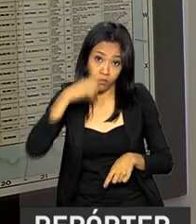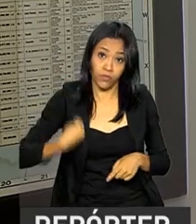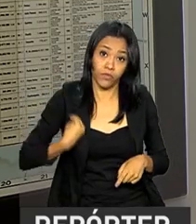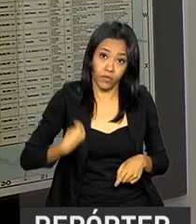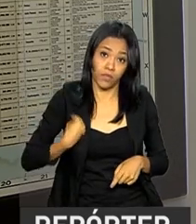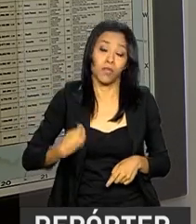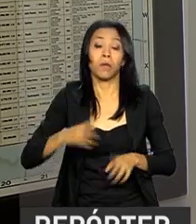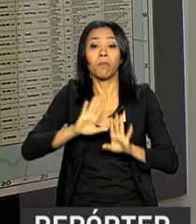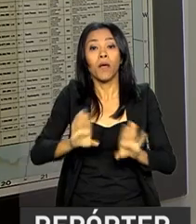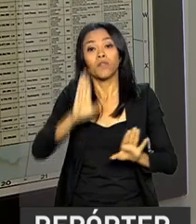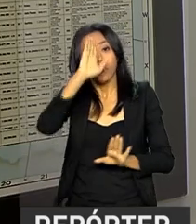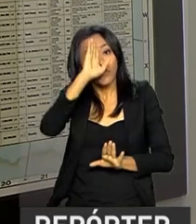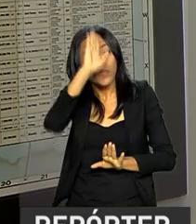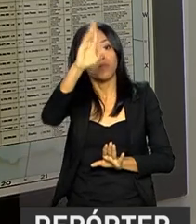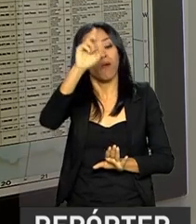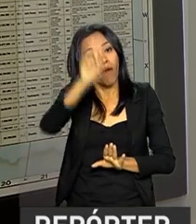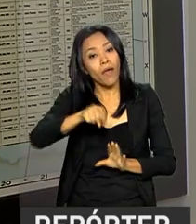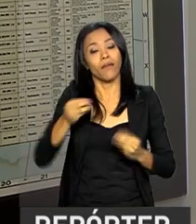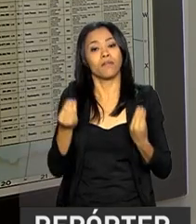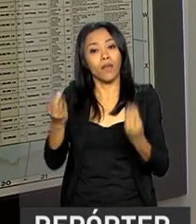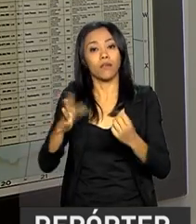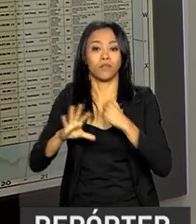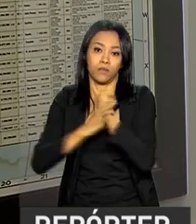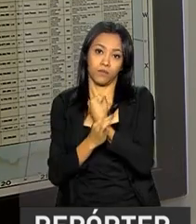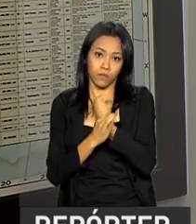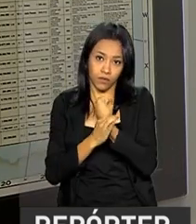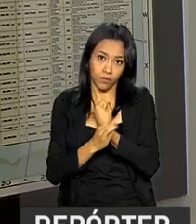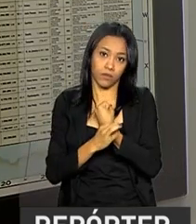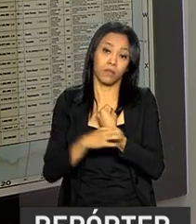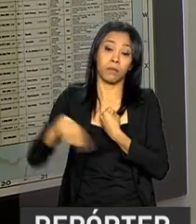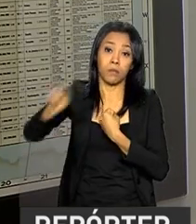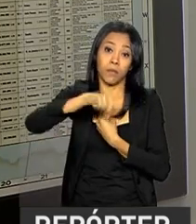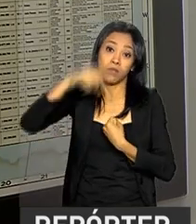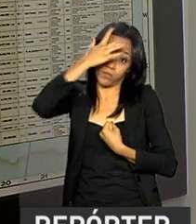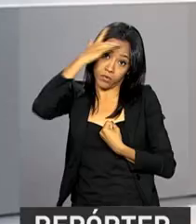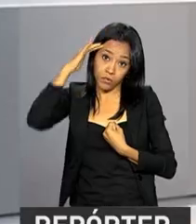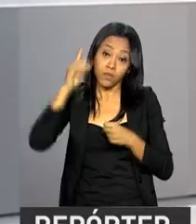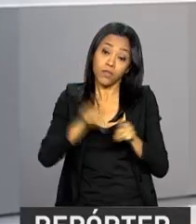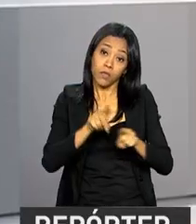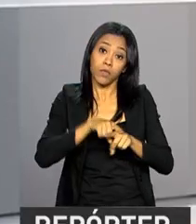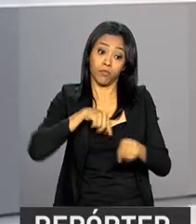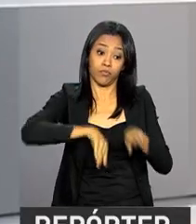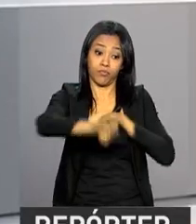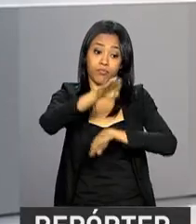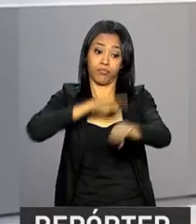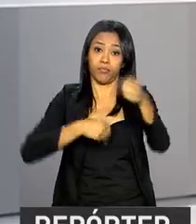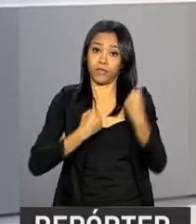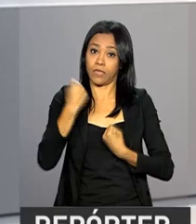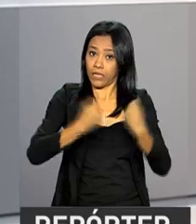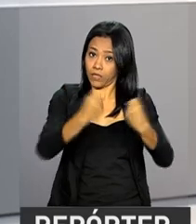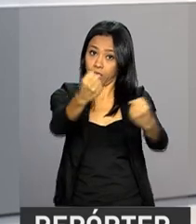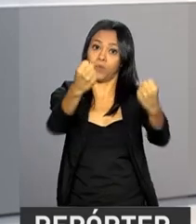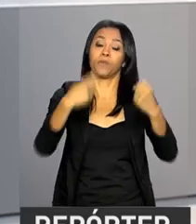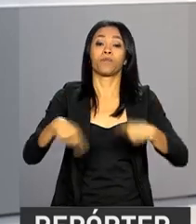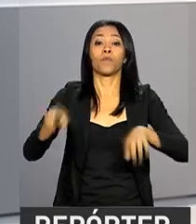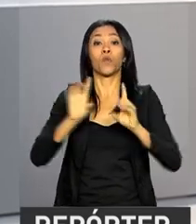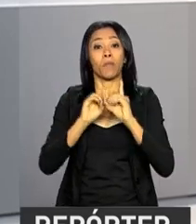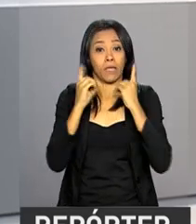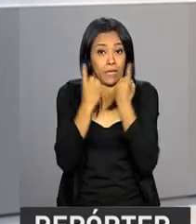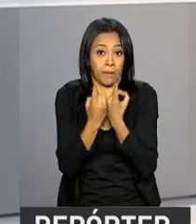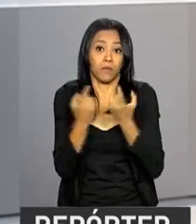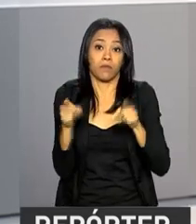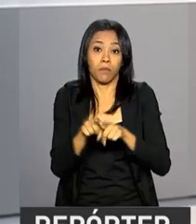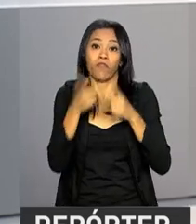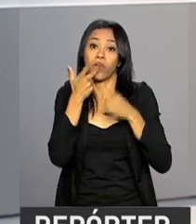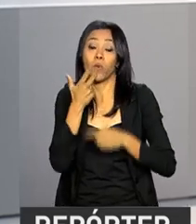principal é trazer segurança para eles e para o trânsito como um todo o denatran também informou que esses